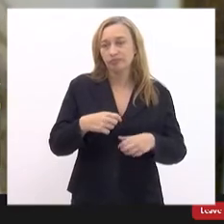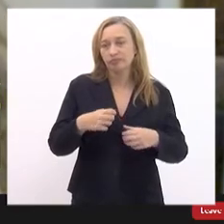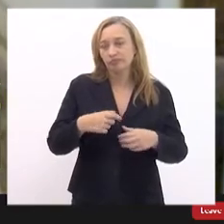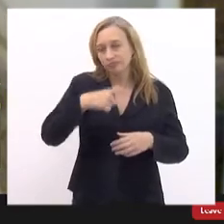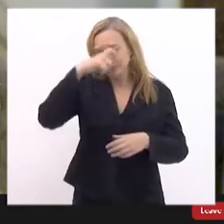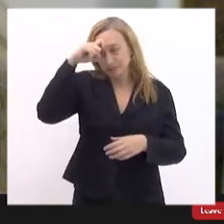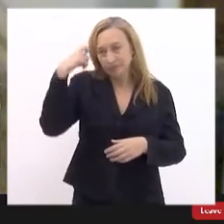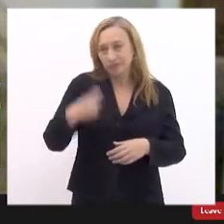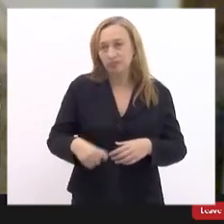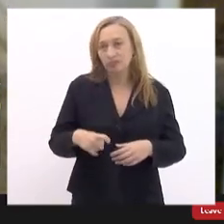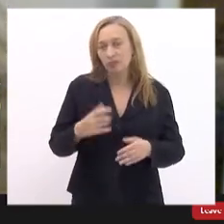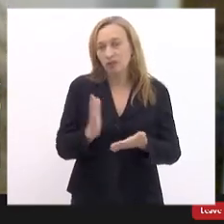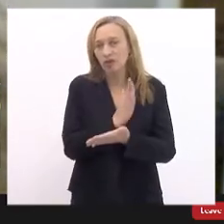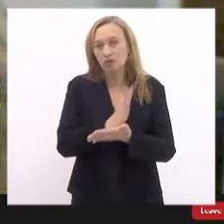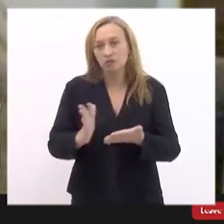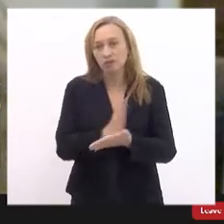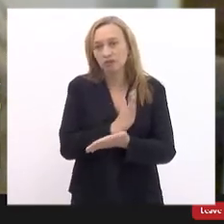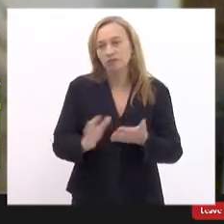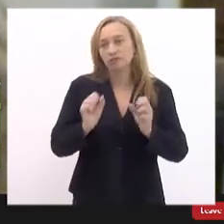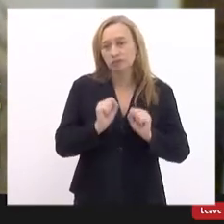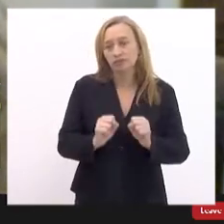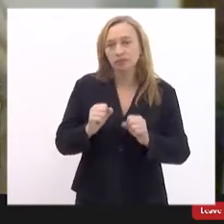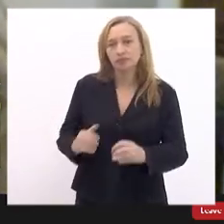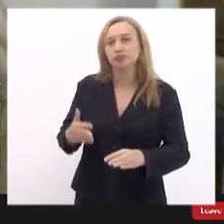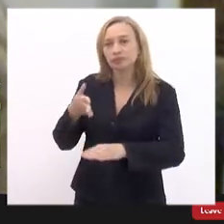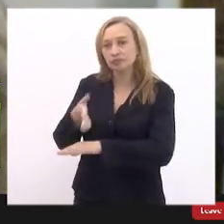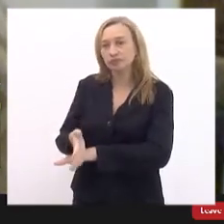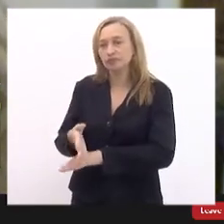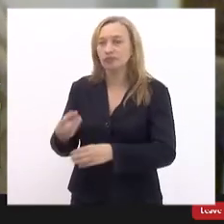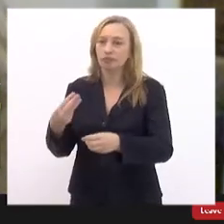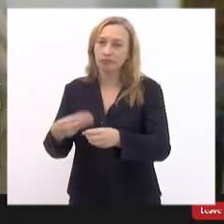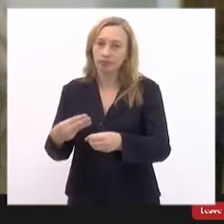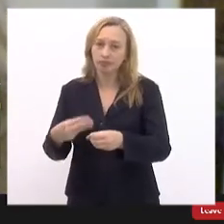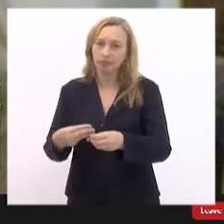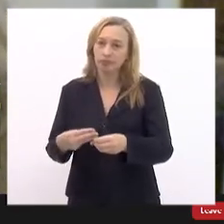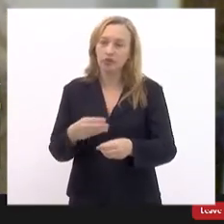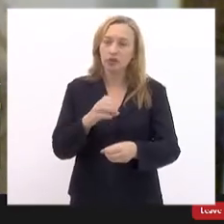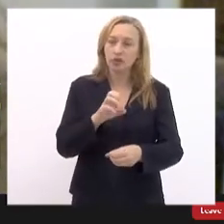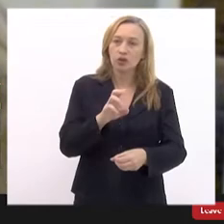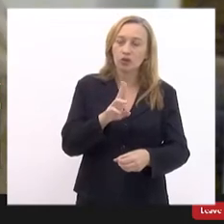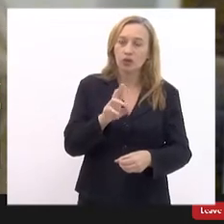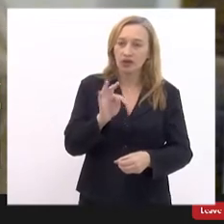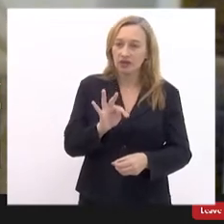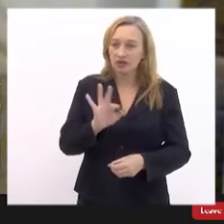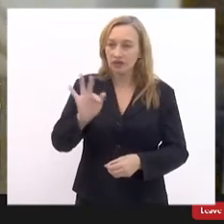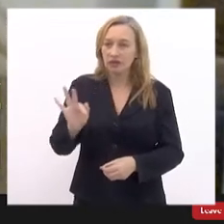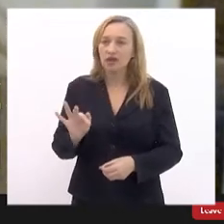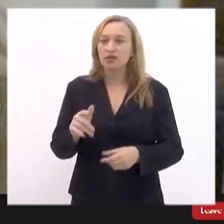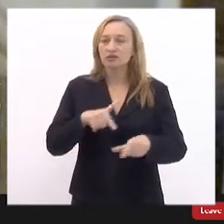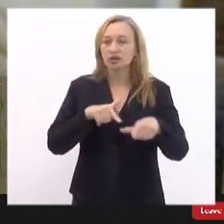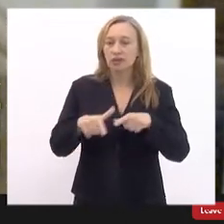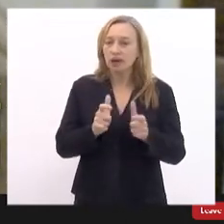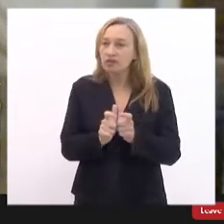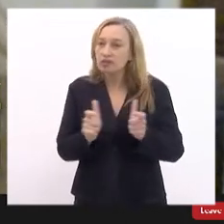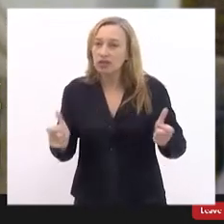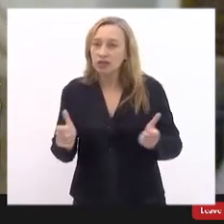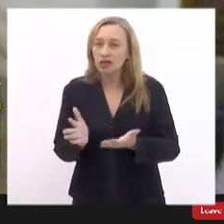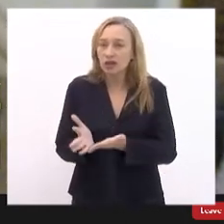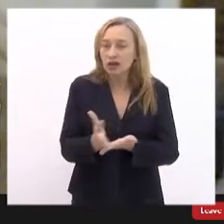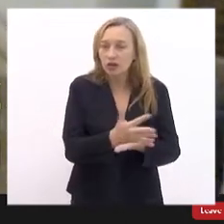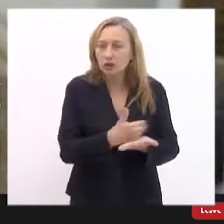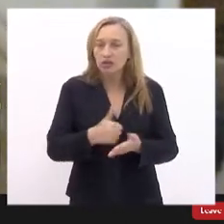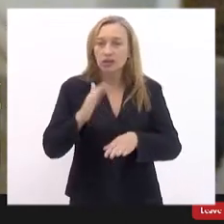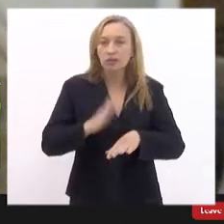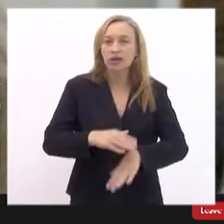que algumas coisas pudessem chegar no município, e a UENF fez um trabalho gigante, recolhendo mais de